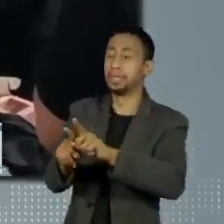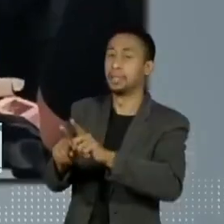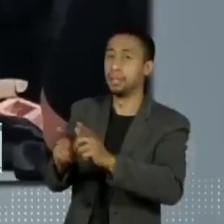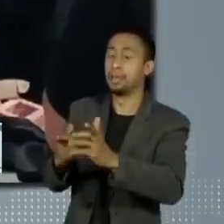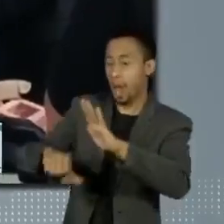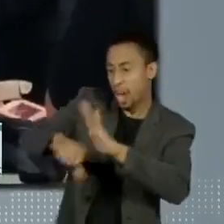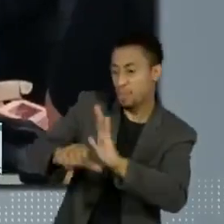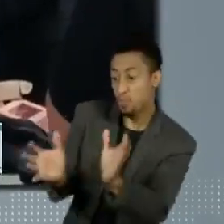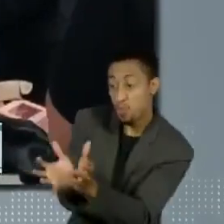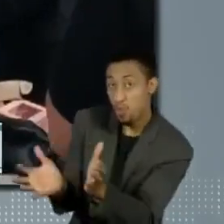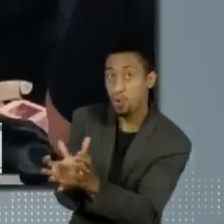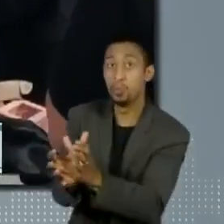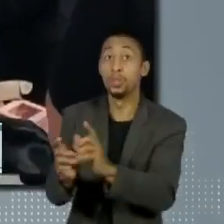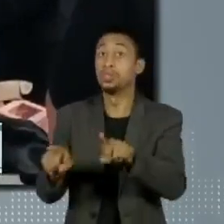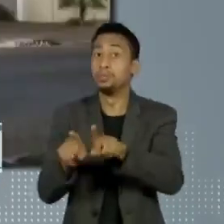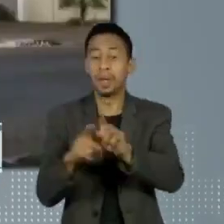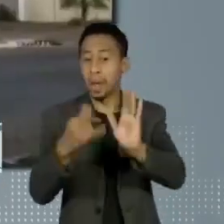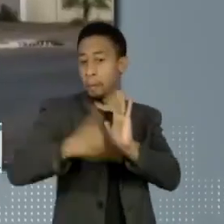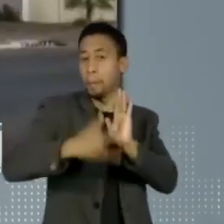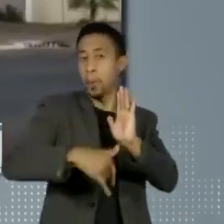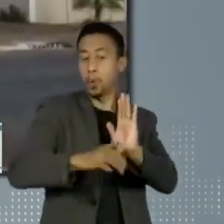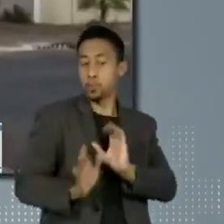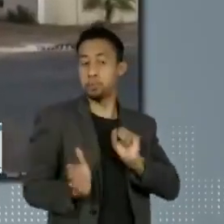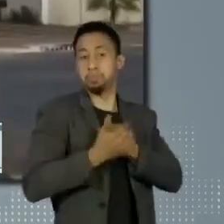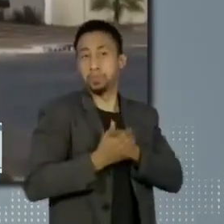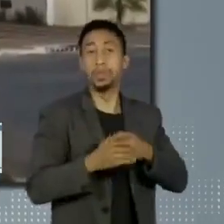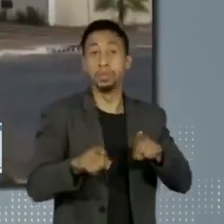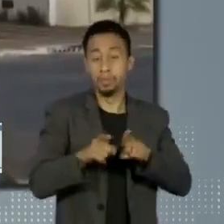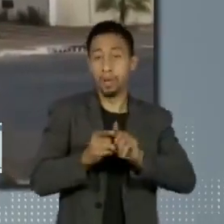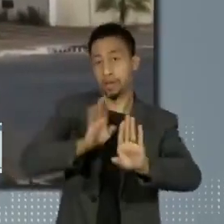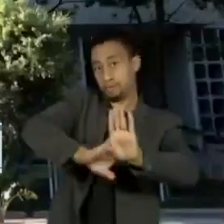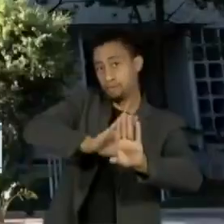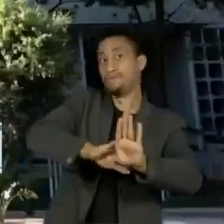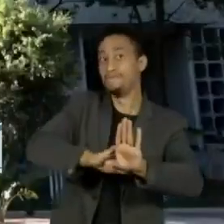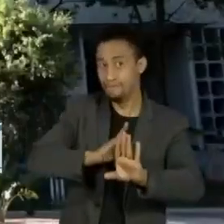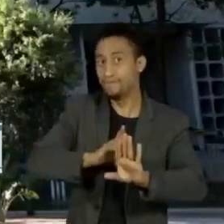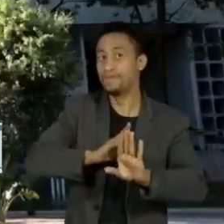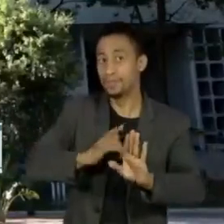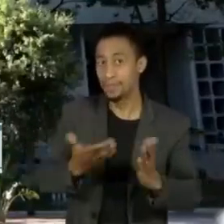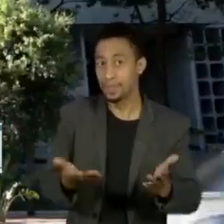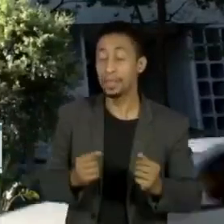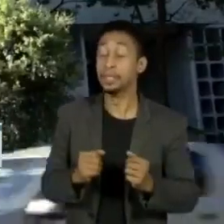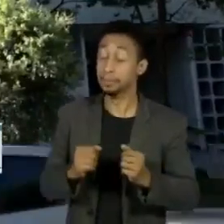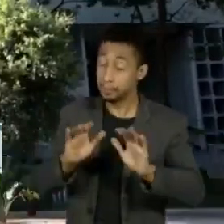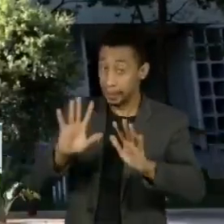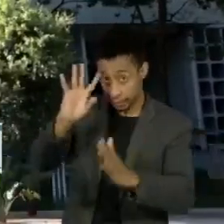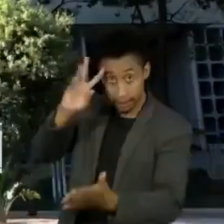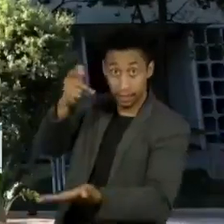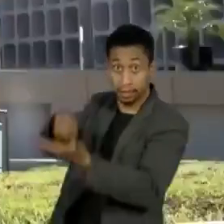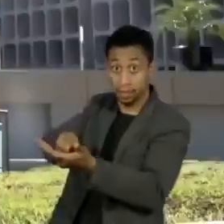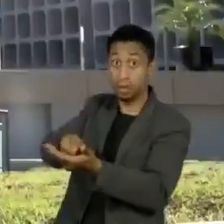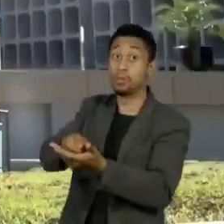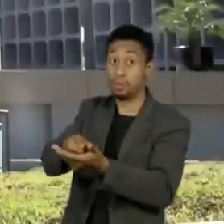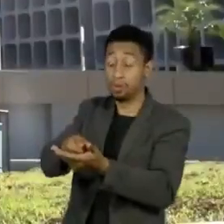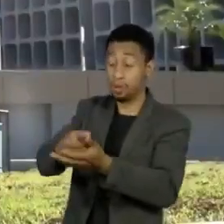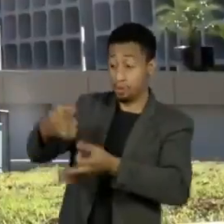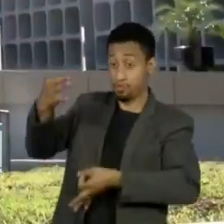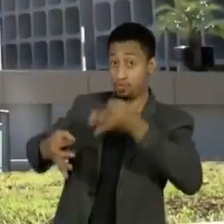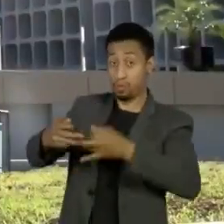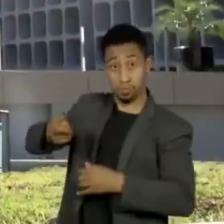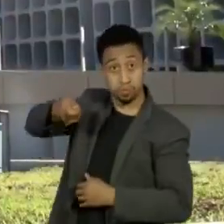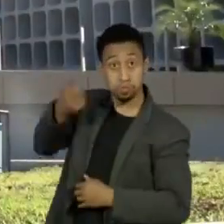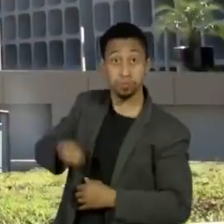organização criminosa sonegação fiscal e falsidade ideológica em decisão unânime durante a sessão